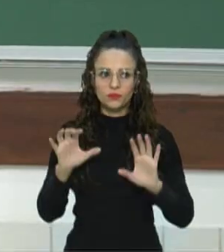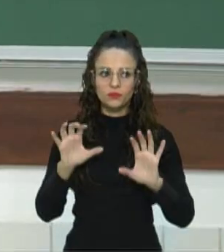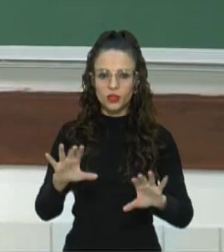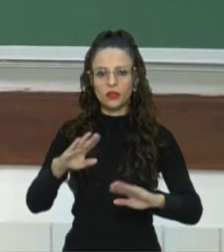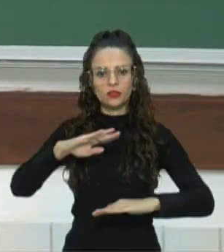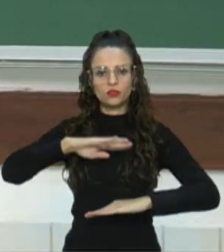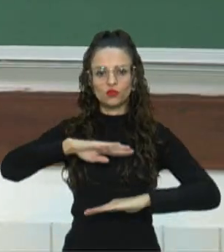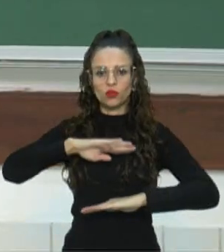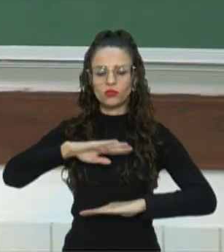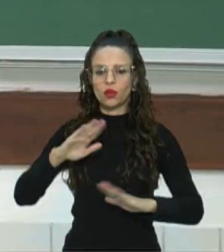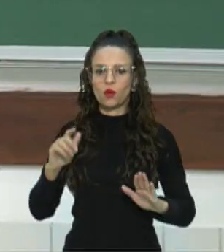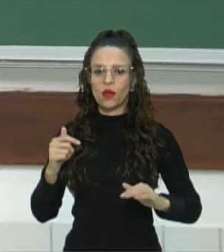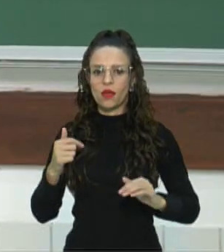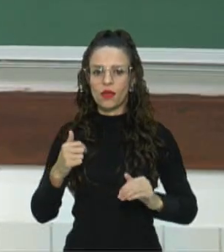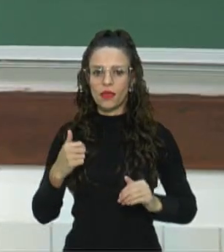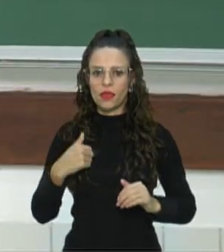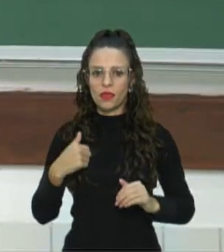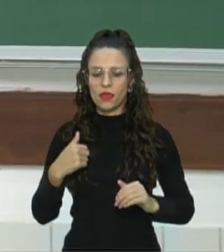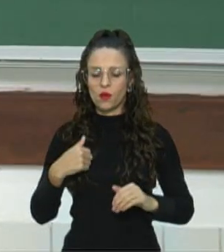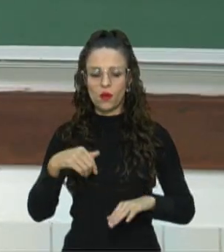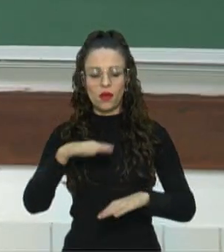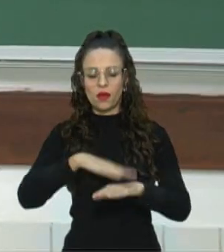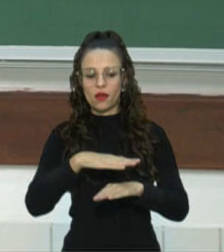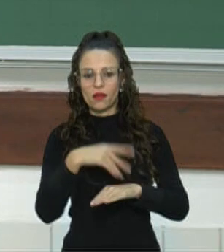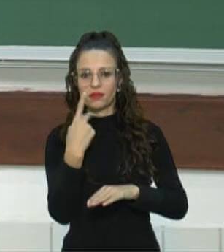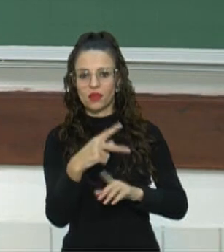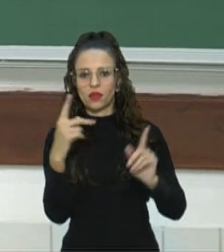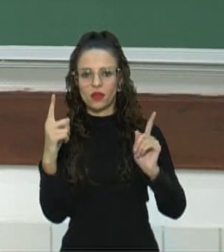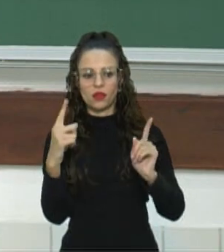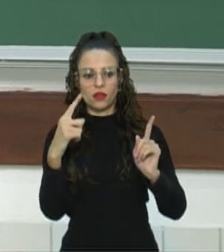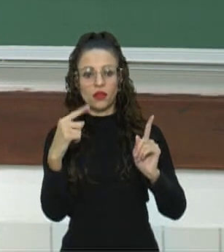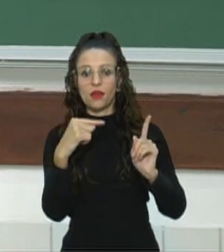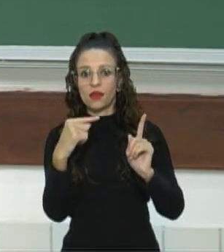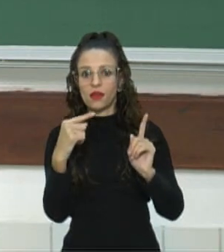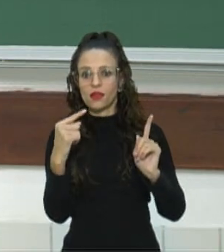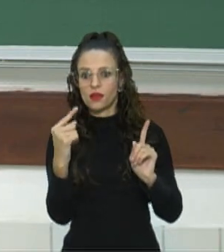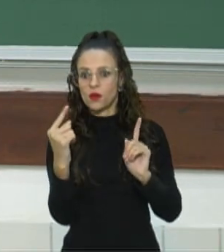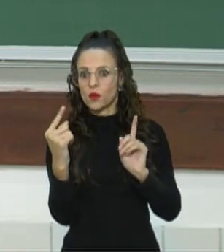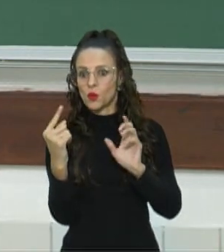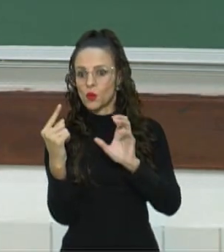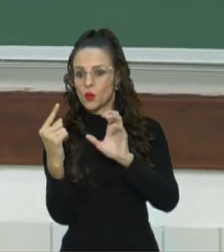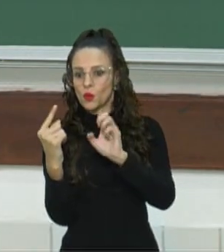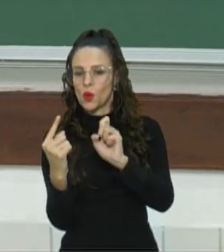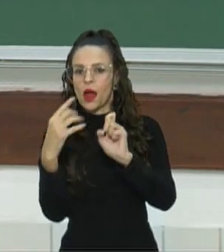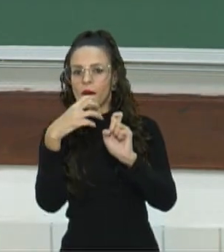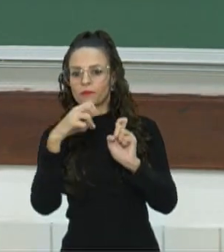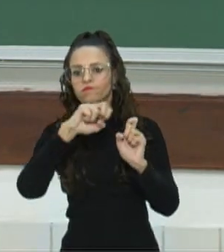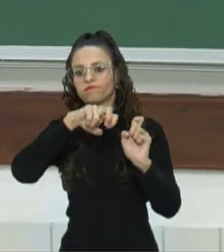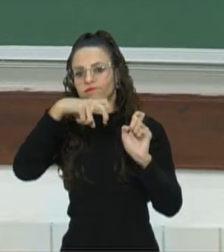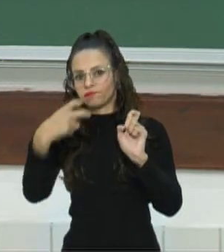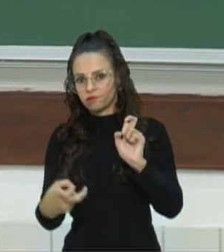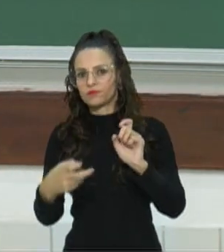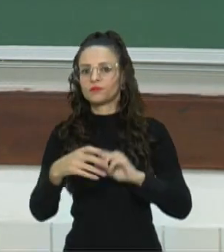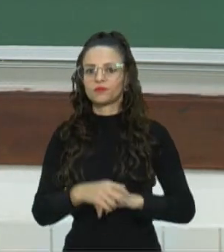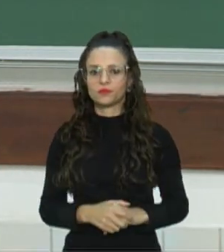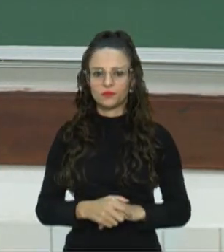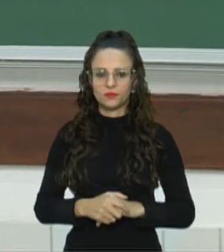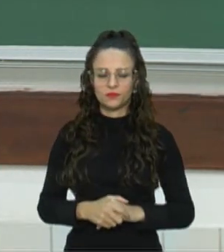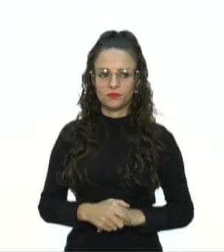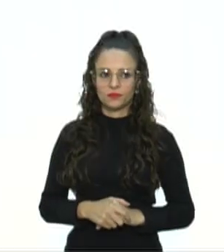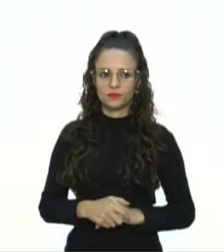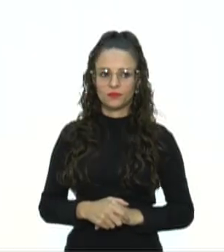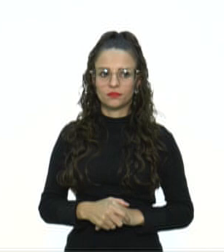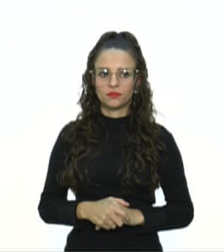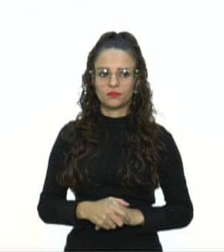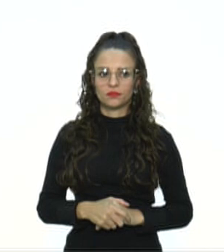eu não vou despender da minha força, e sim da força e da velocidade que o outro praticante está trazendo. Então